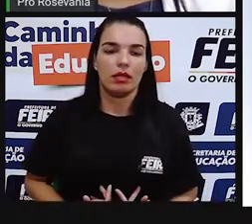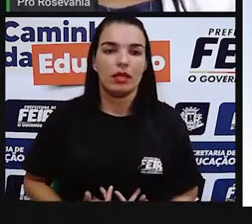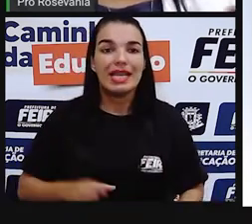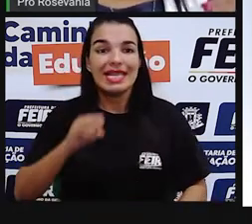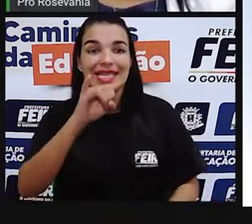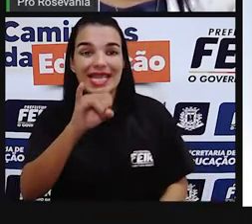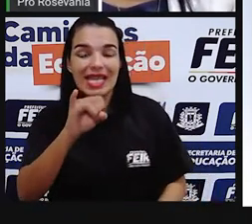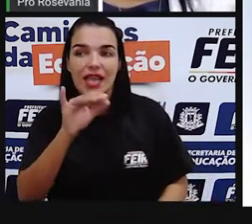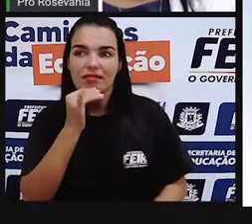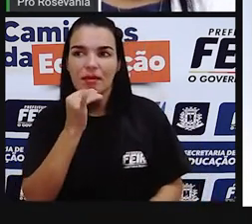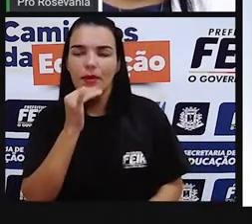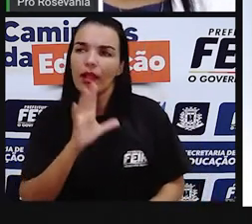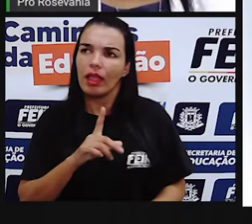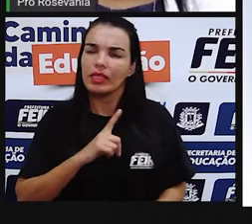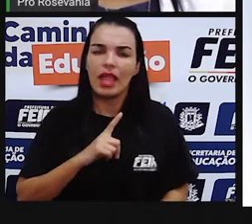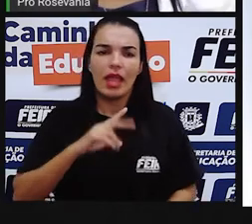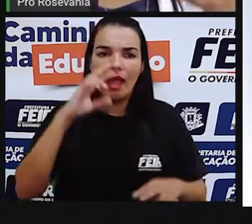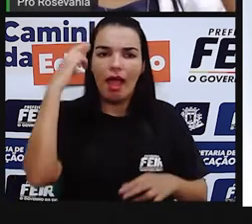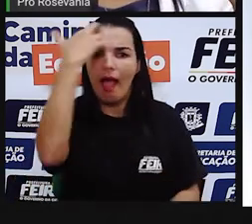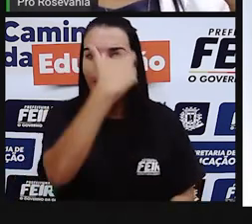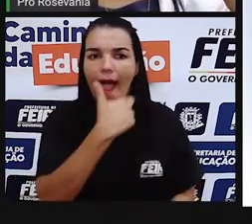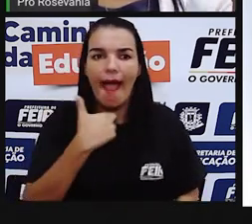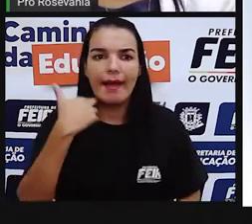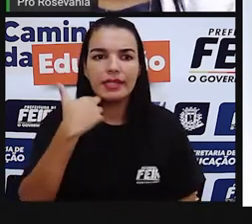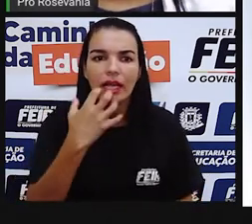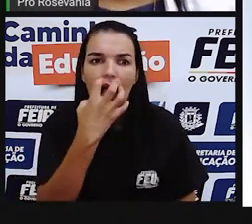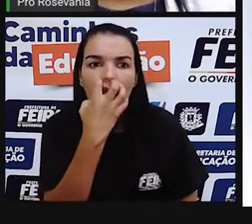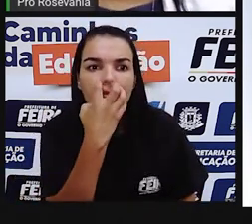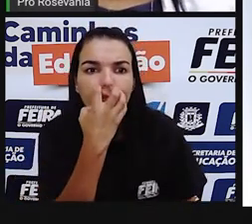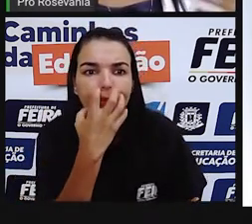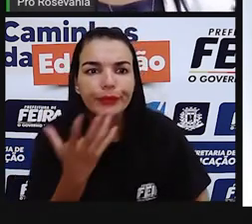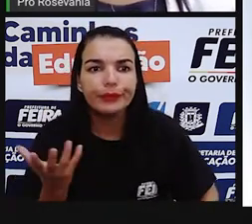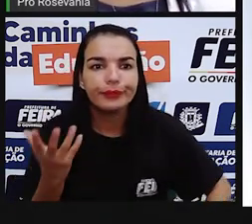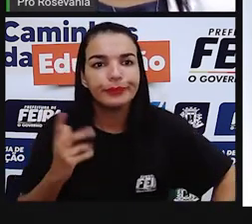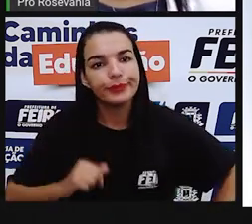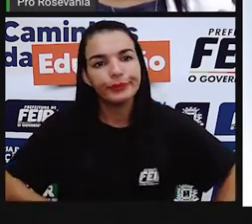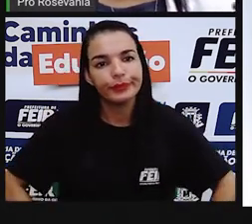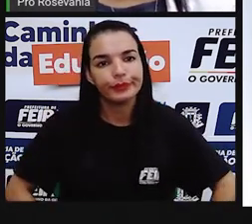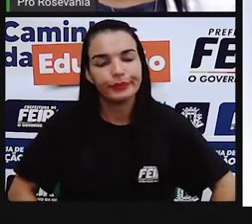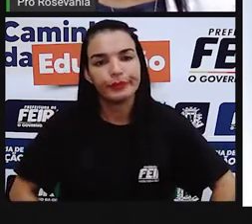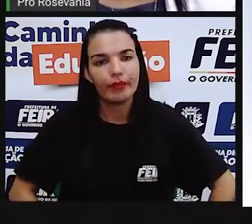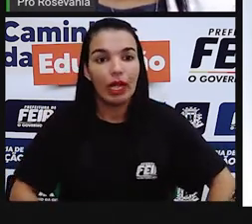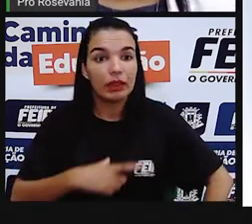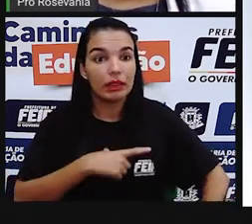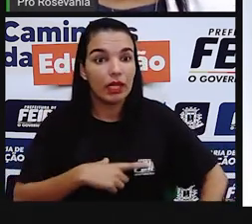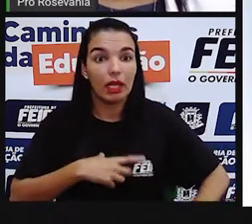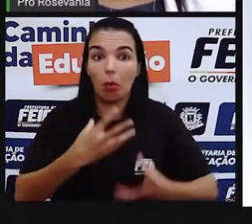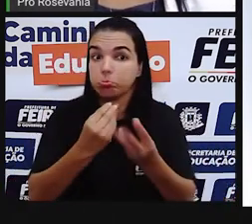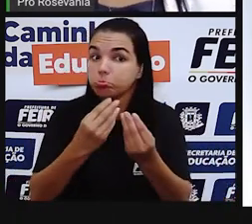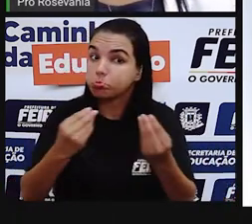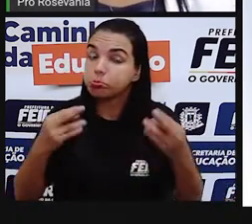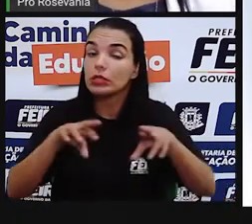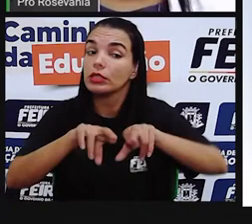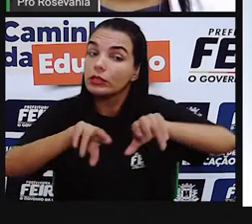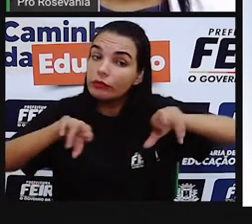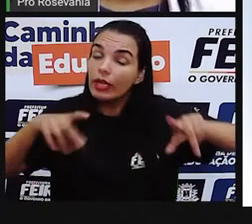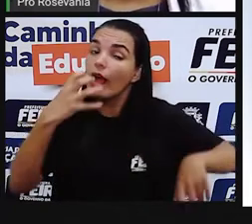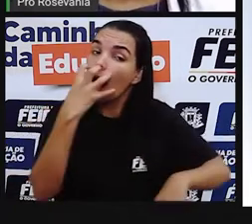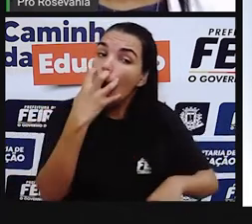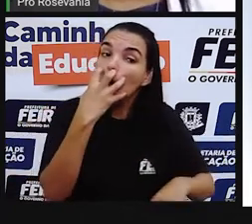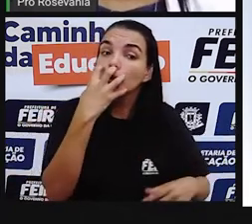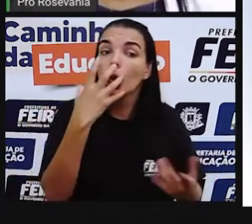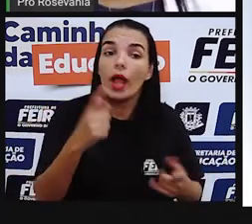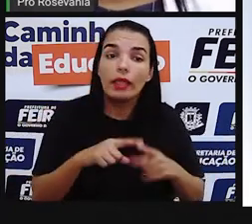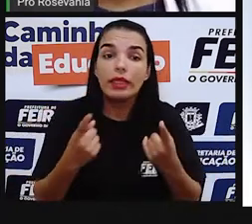lá o pinte, a gente tem o pitbull, a gente tem, né, o vira-lata. Você consegue perceber ali as diferenças